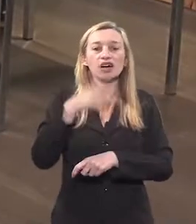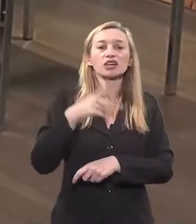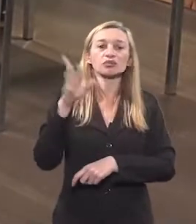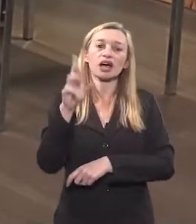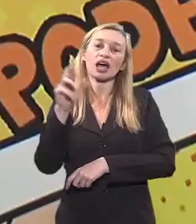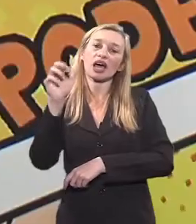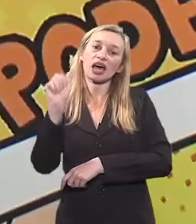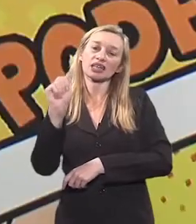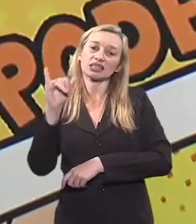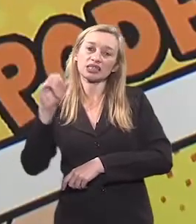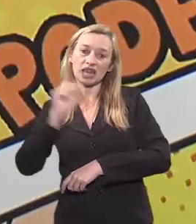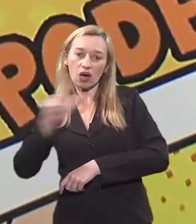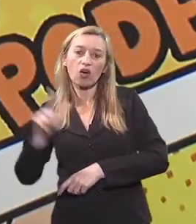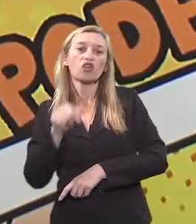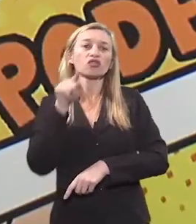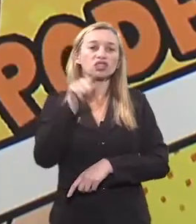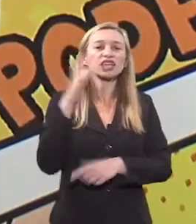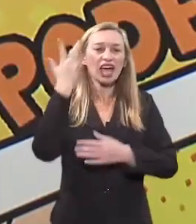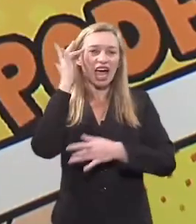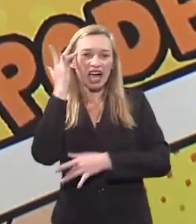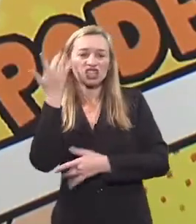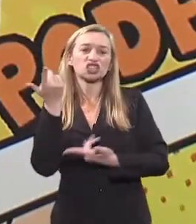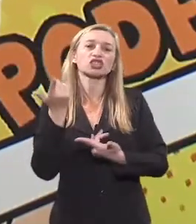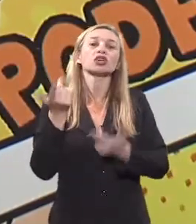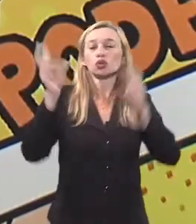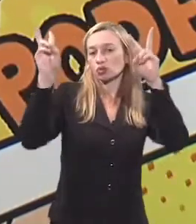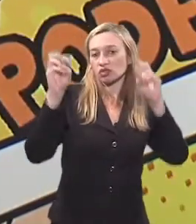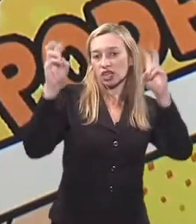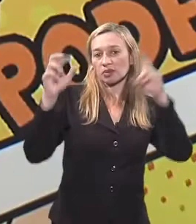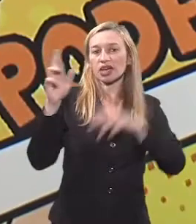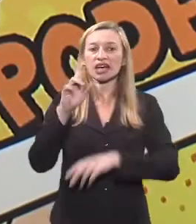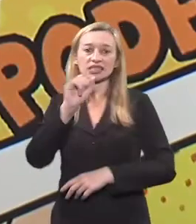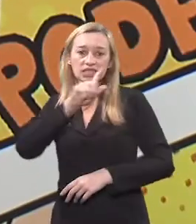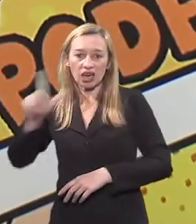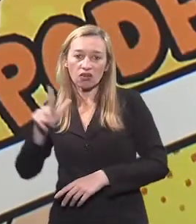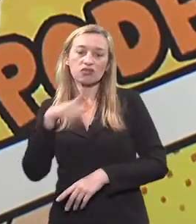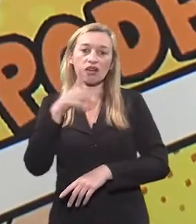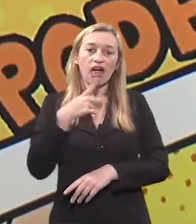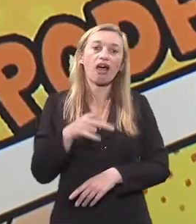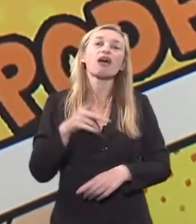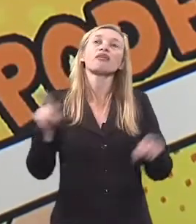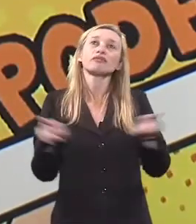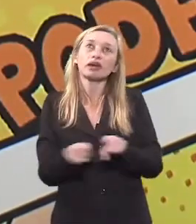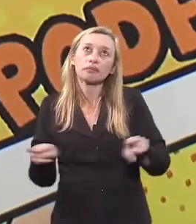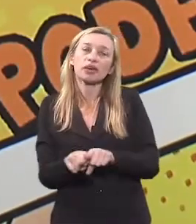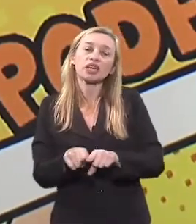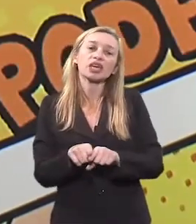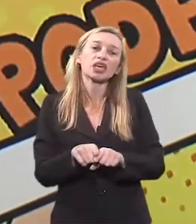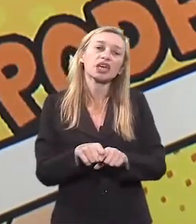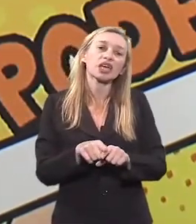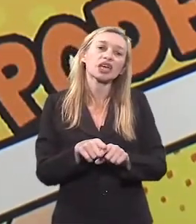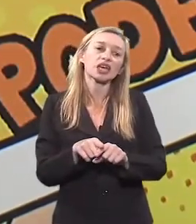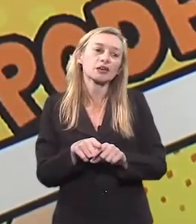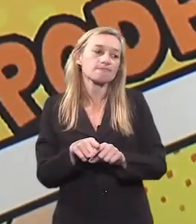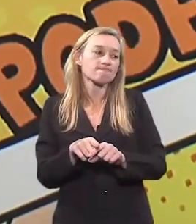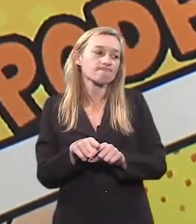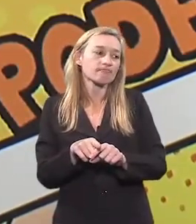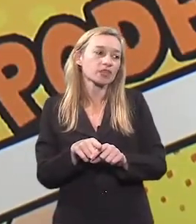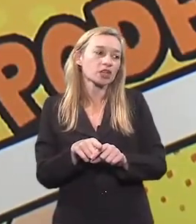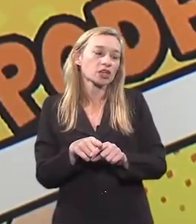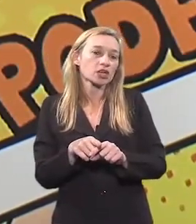temática racial. Vocês acham que o fato de se falar da temática racial também acaba